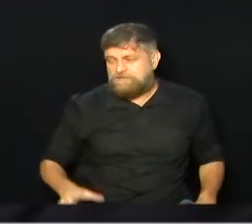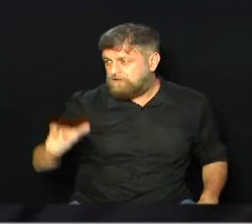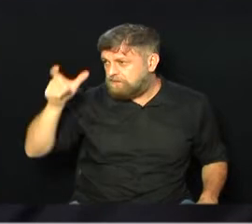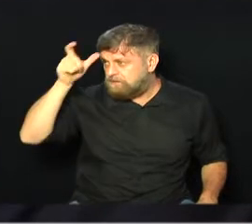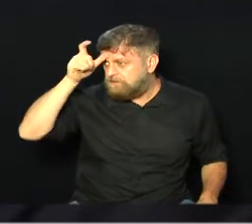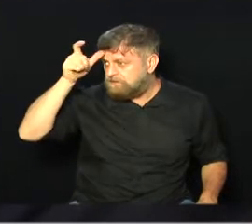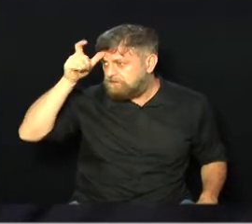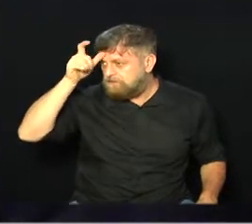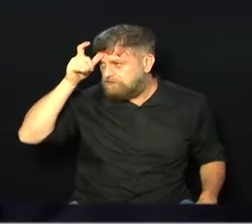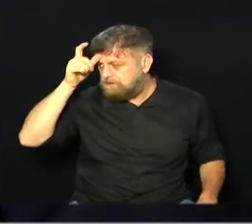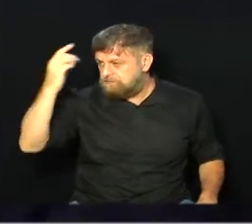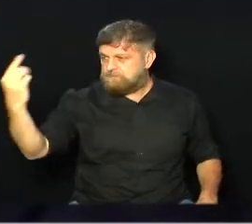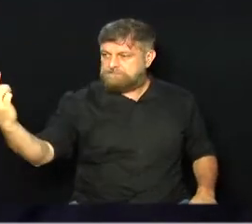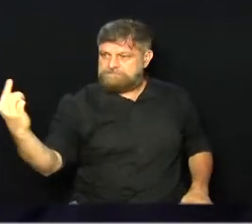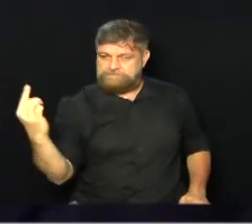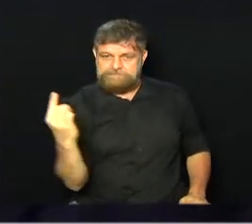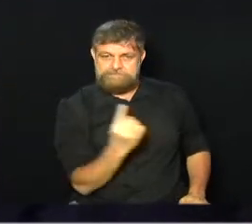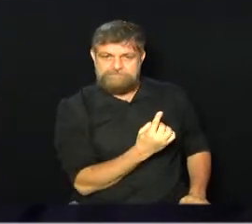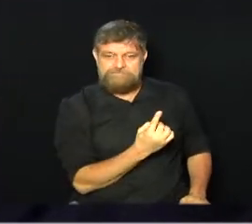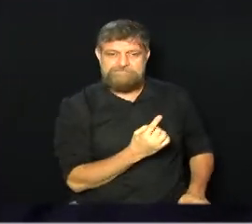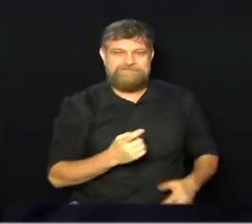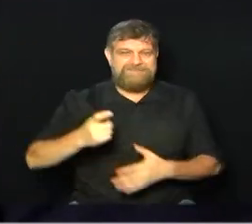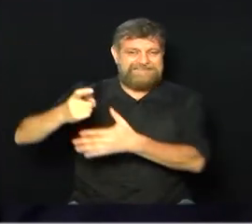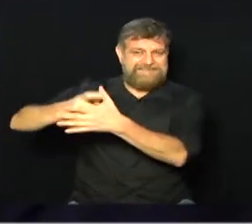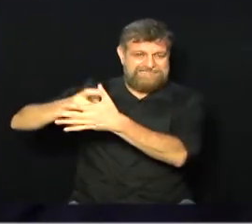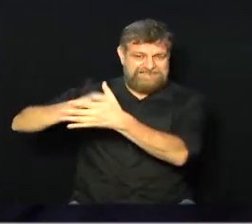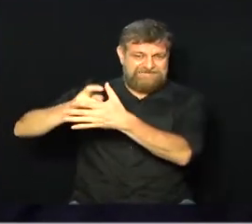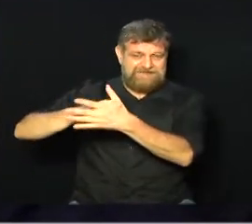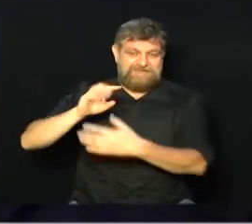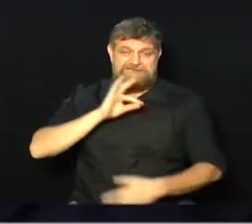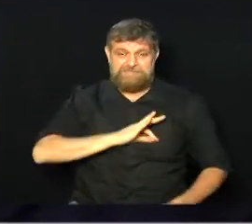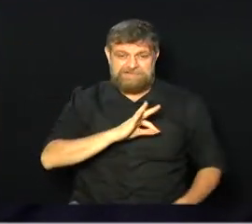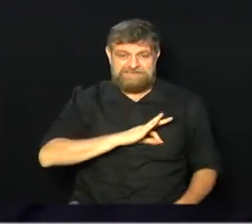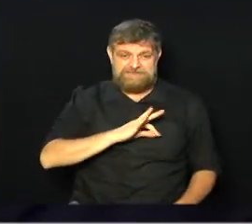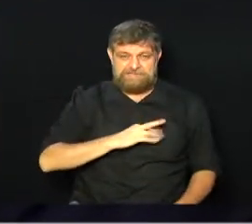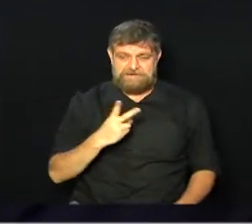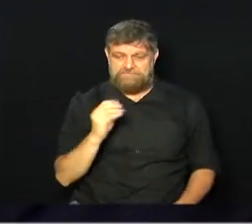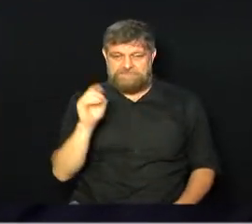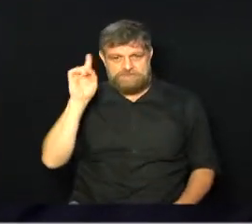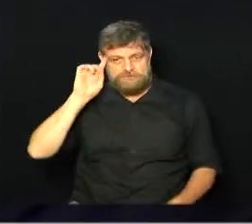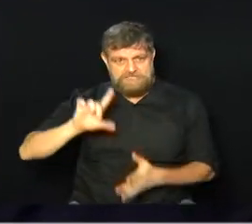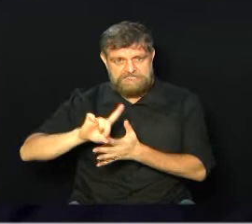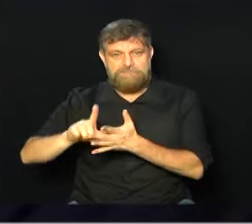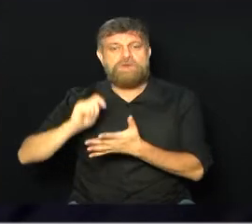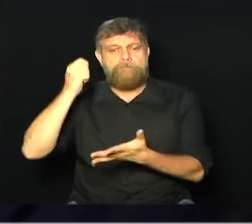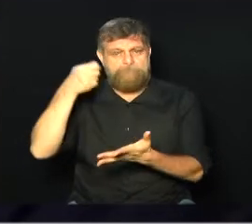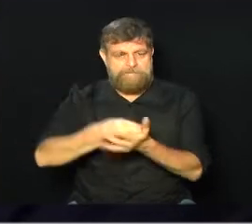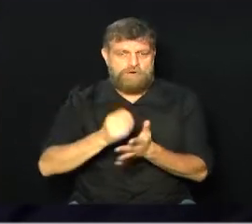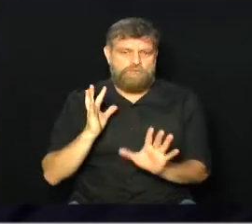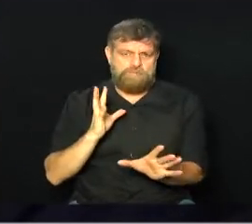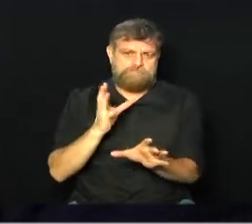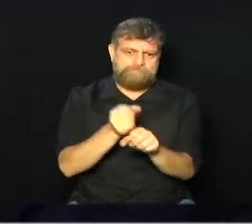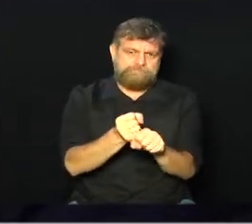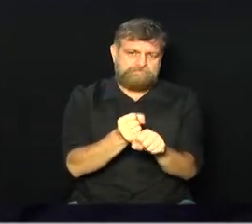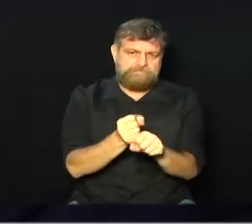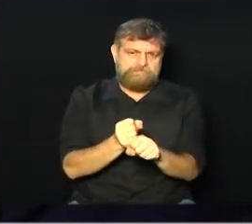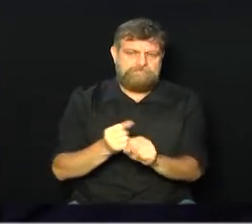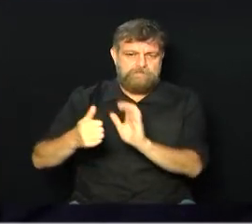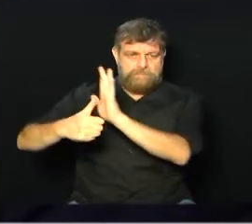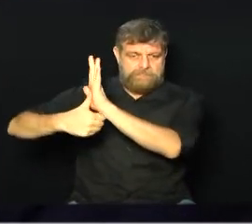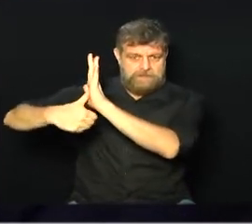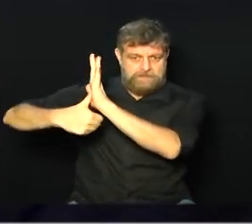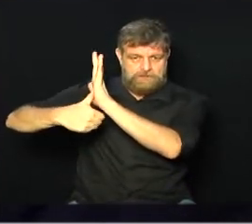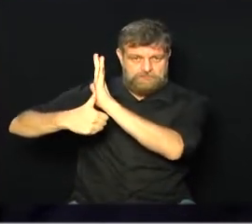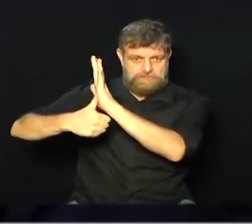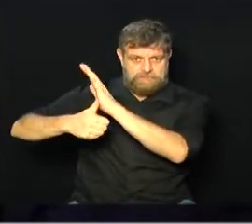embora e eles ficaram me devendo uma parte. Passou 20 dias depois, me pagaram tudo. Então, é um clube que